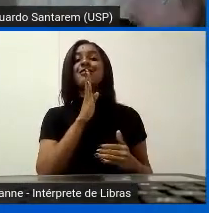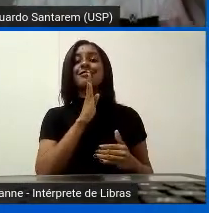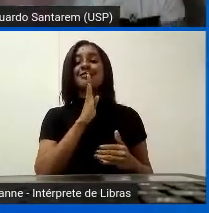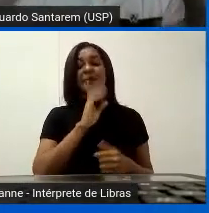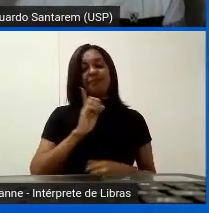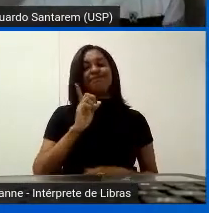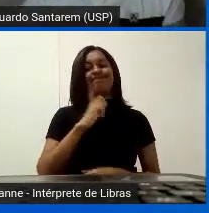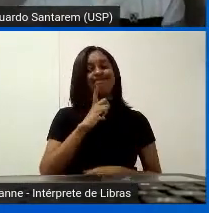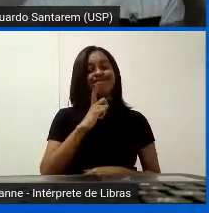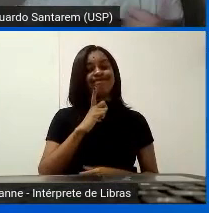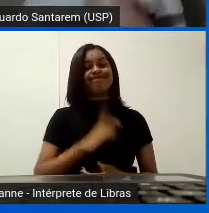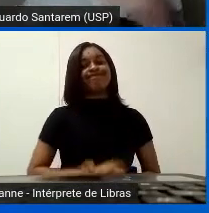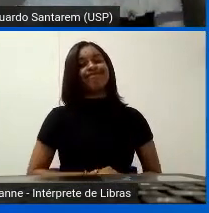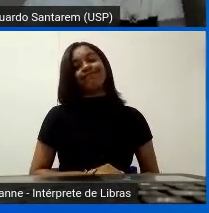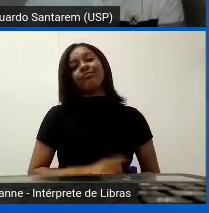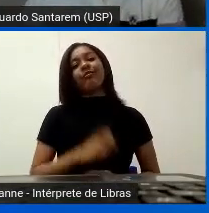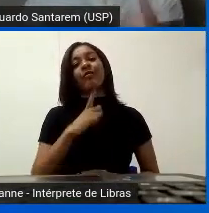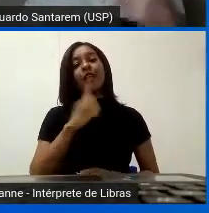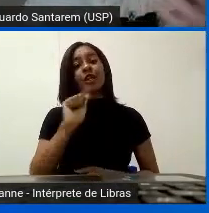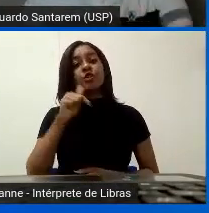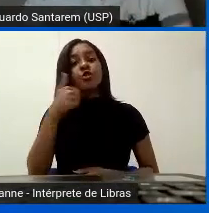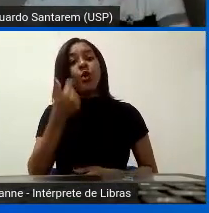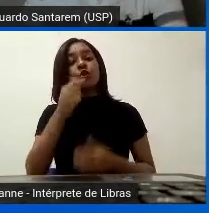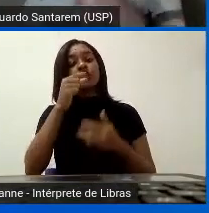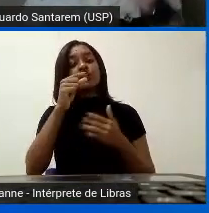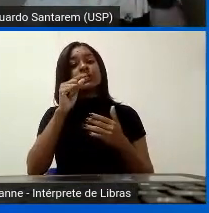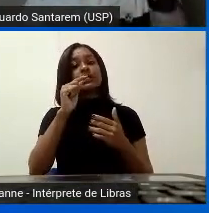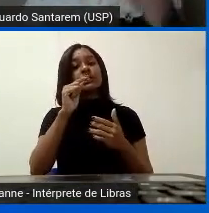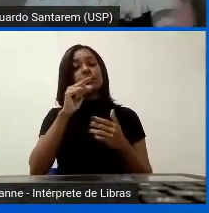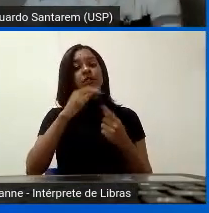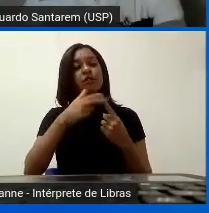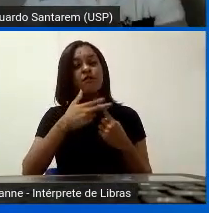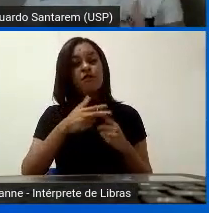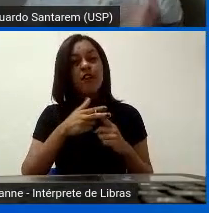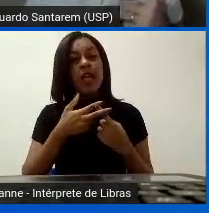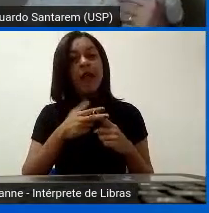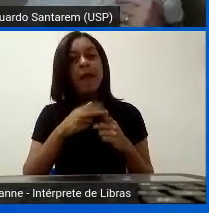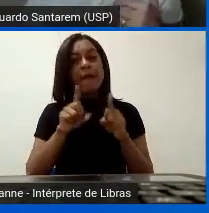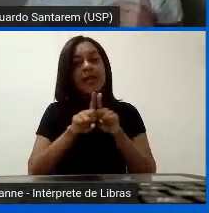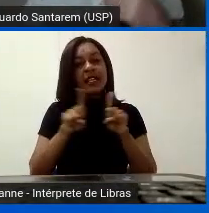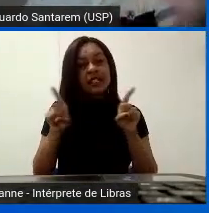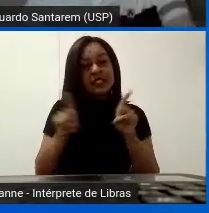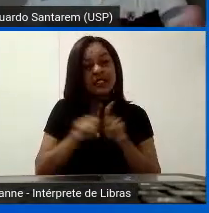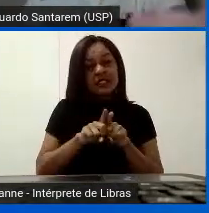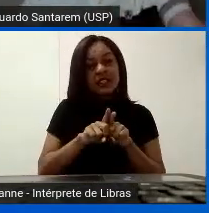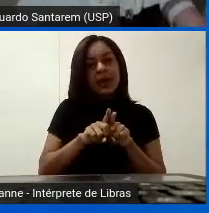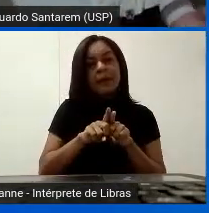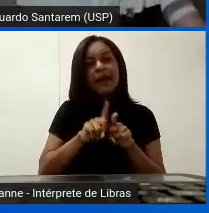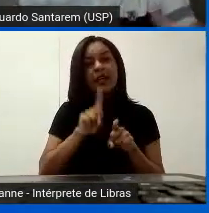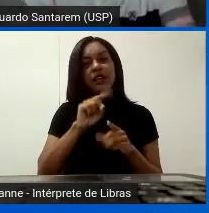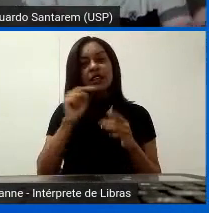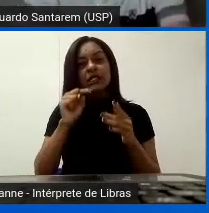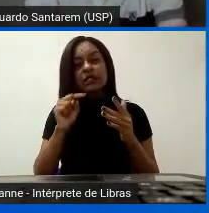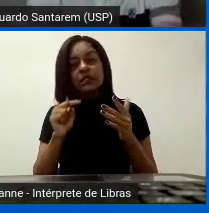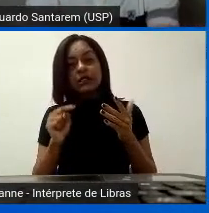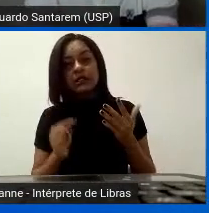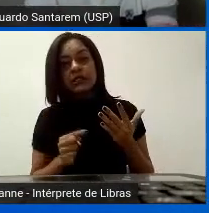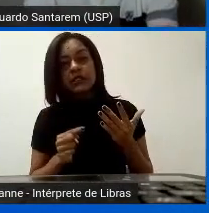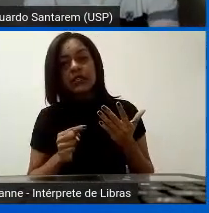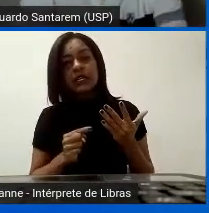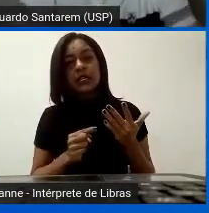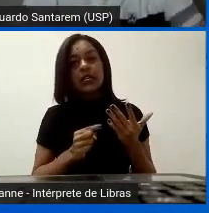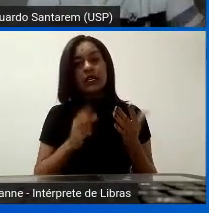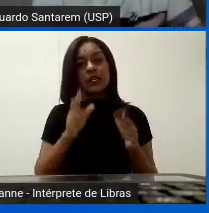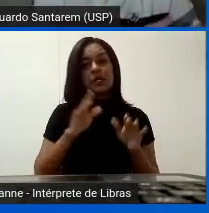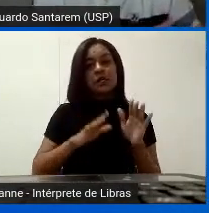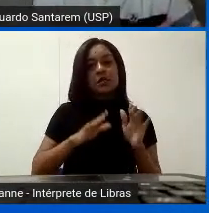E aí a gente tem outras ferramentas né a gente tem domingo que usa a gameficação a gente tem a cada que é mais